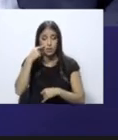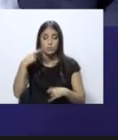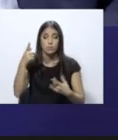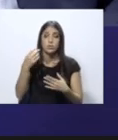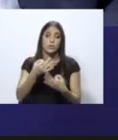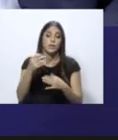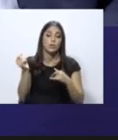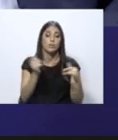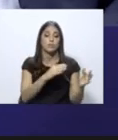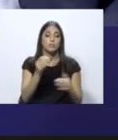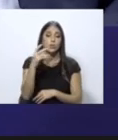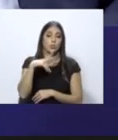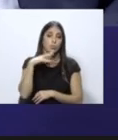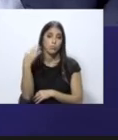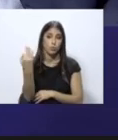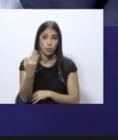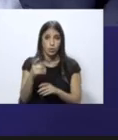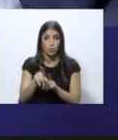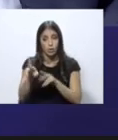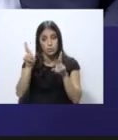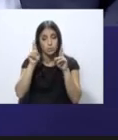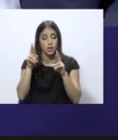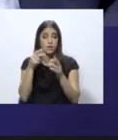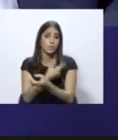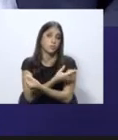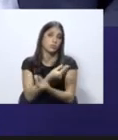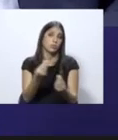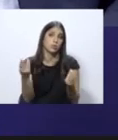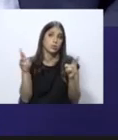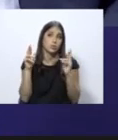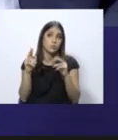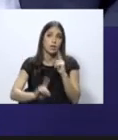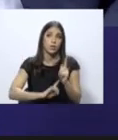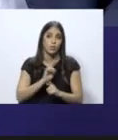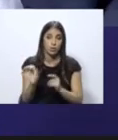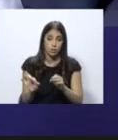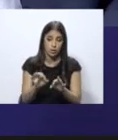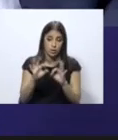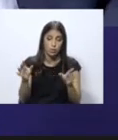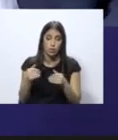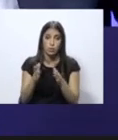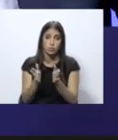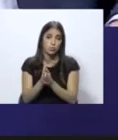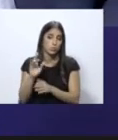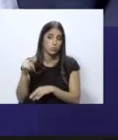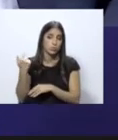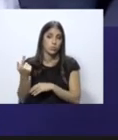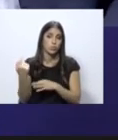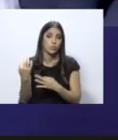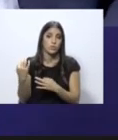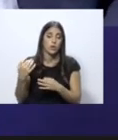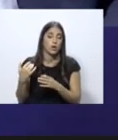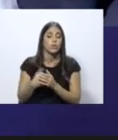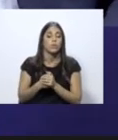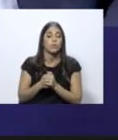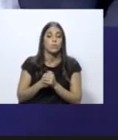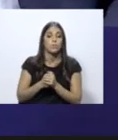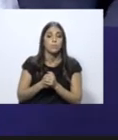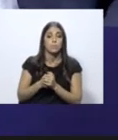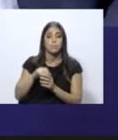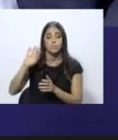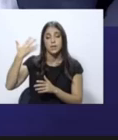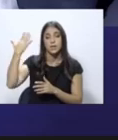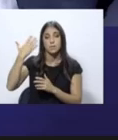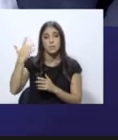deposita muitas expectativas. Aquilo que espera, obviamente, é como em relação a todos os outros, particularmente aqueles